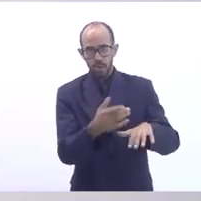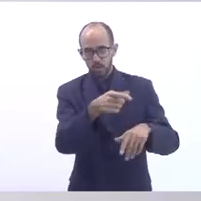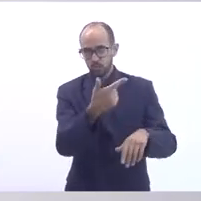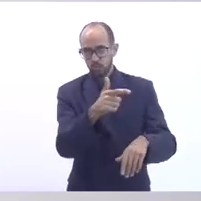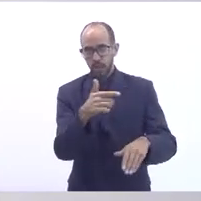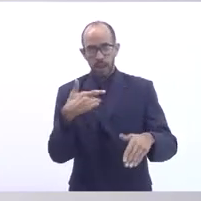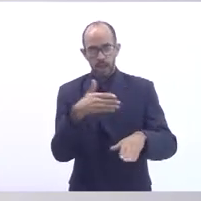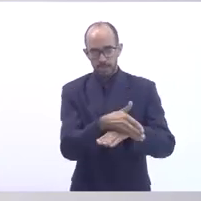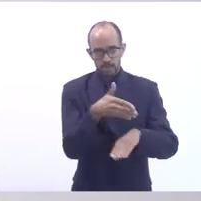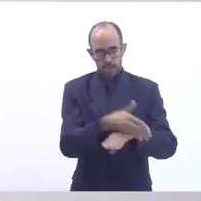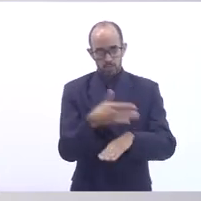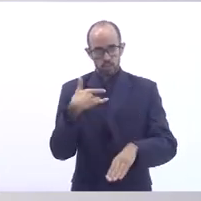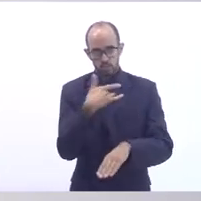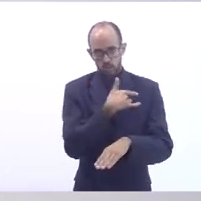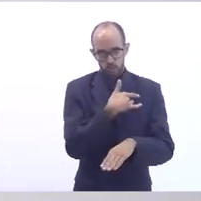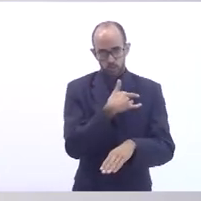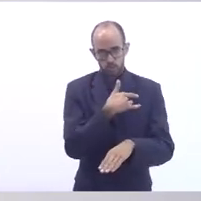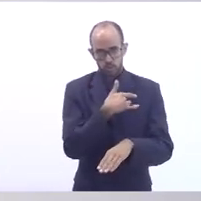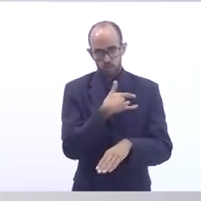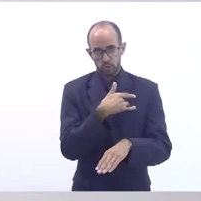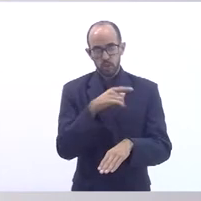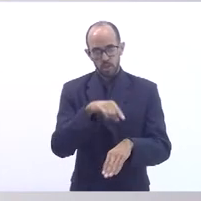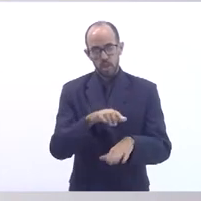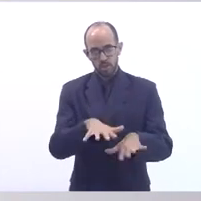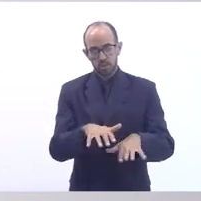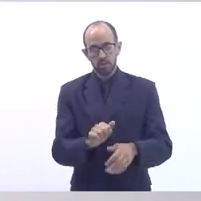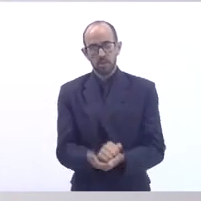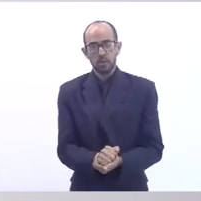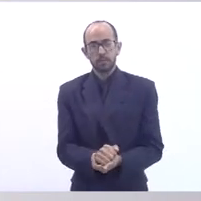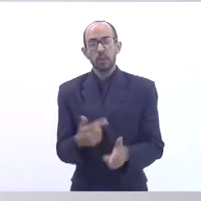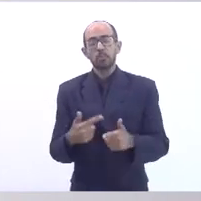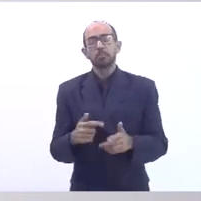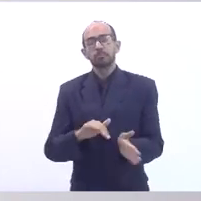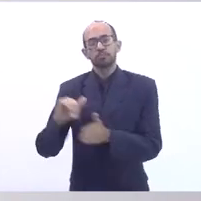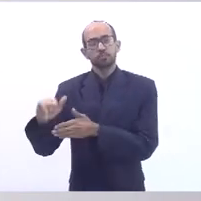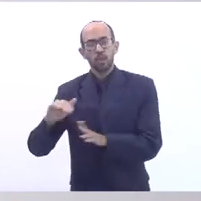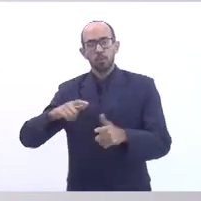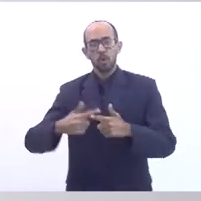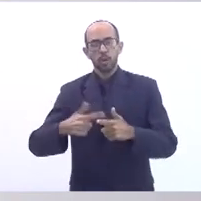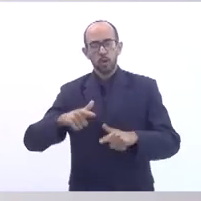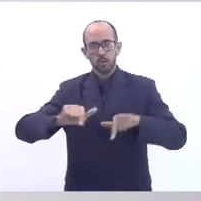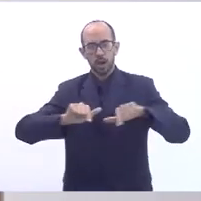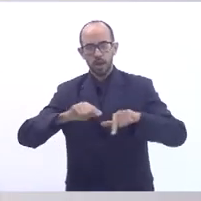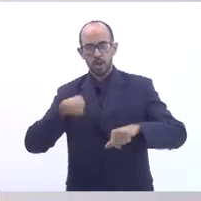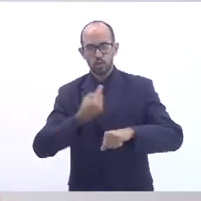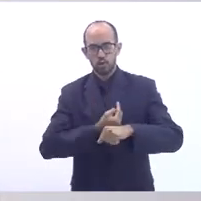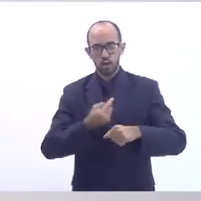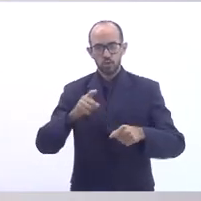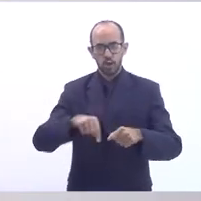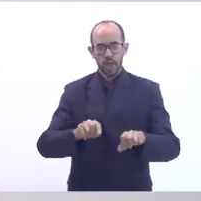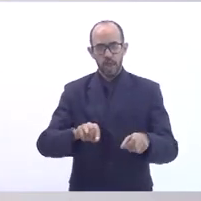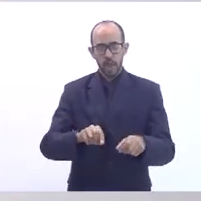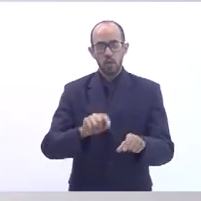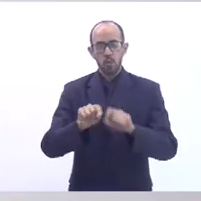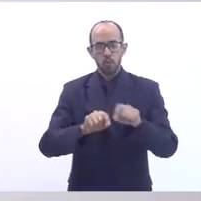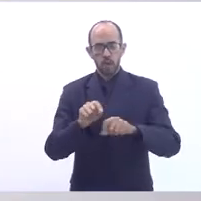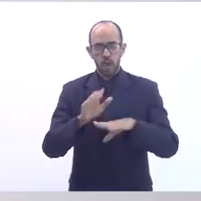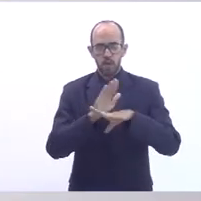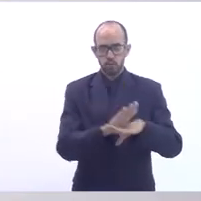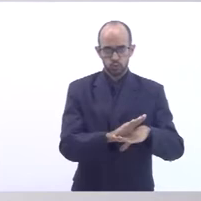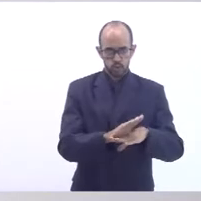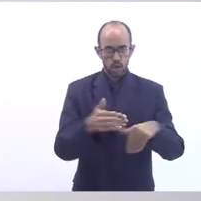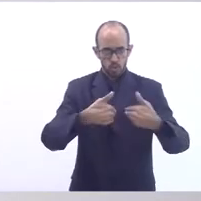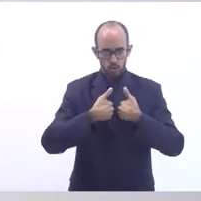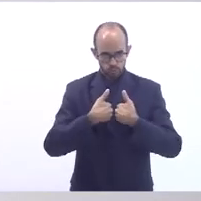porque hoje eu trabalho que nós fazemos dentro dessas comunidades é reverter casos de autismo assim